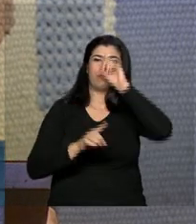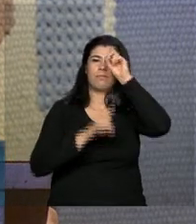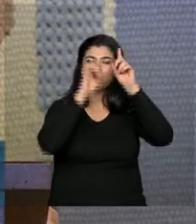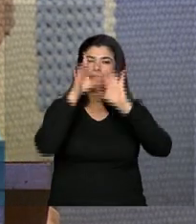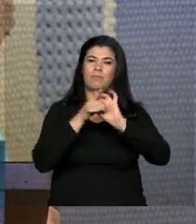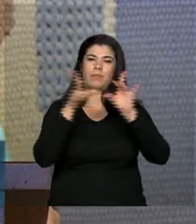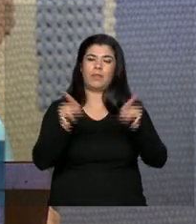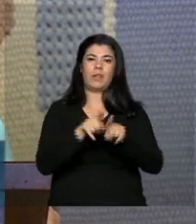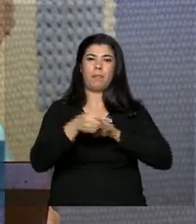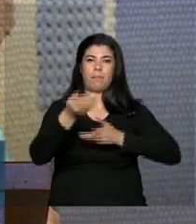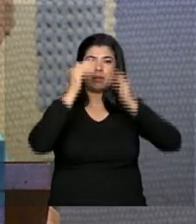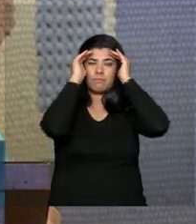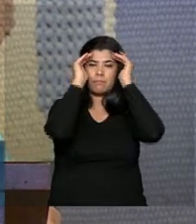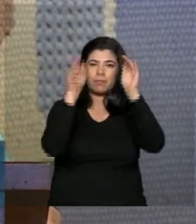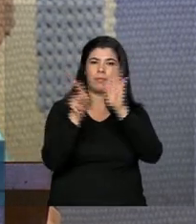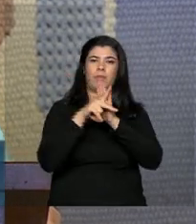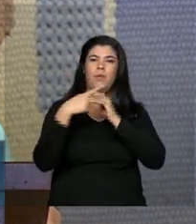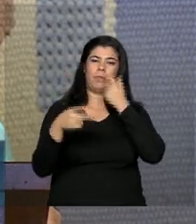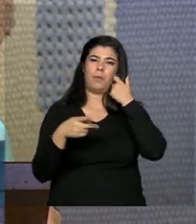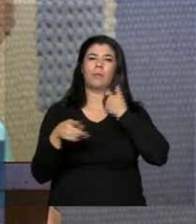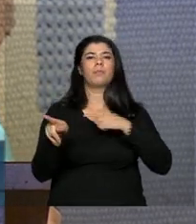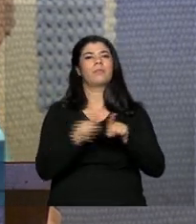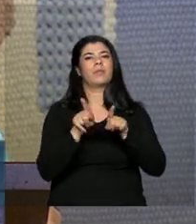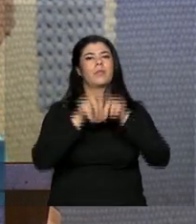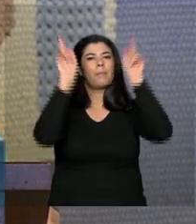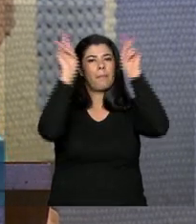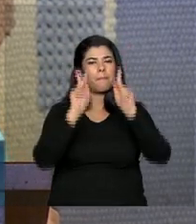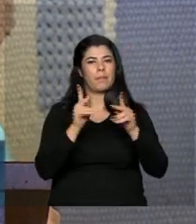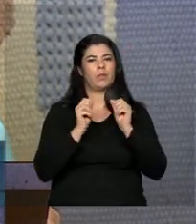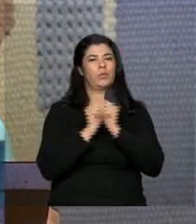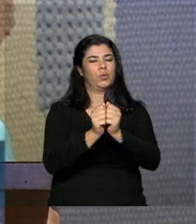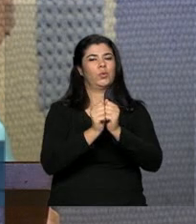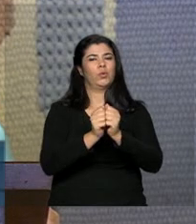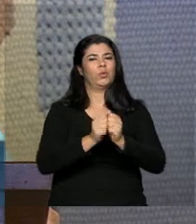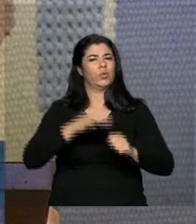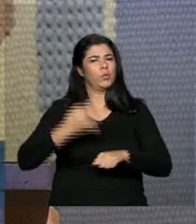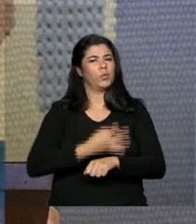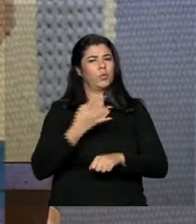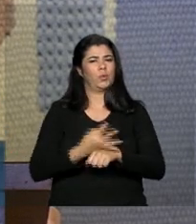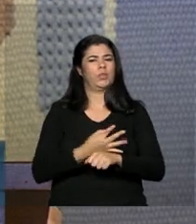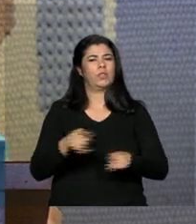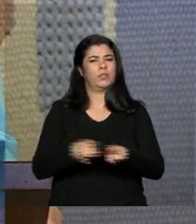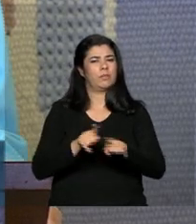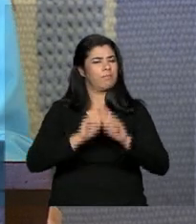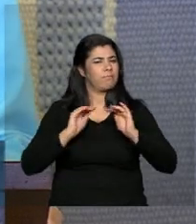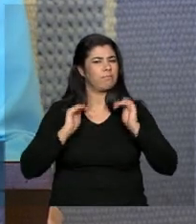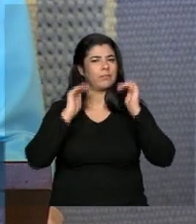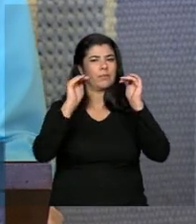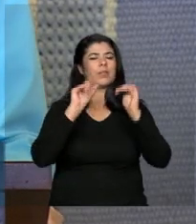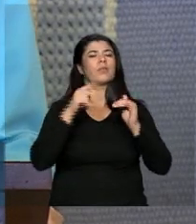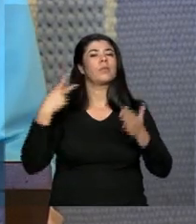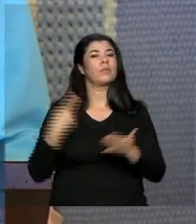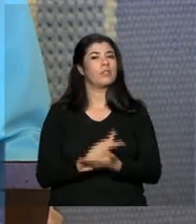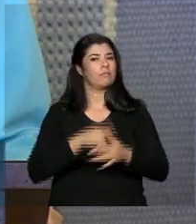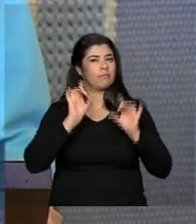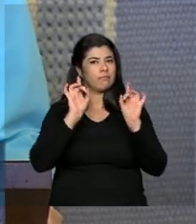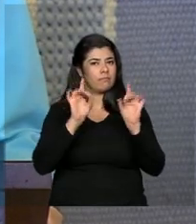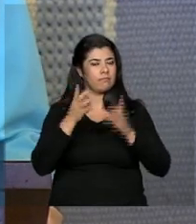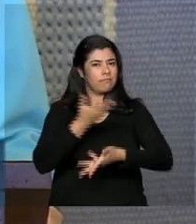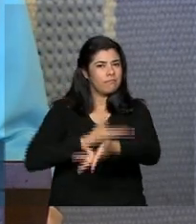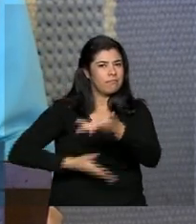as relações de respeito, celebra a paz, celebra a tolerância e, sobretudo, é um momento